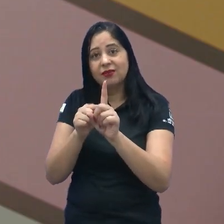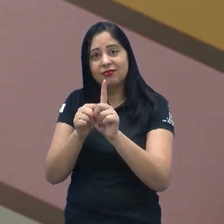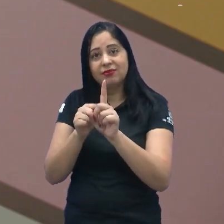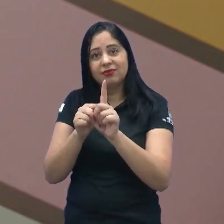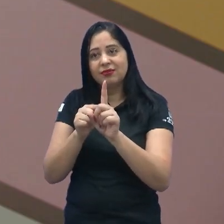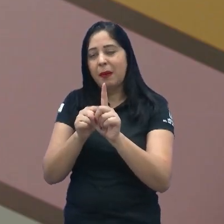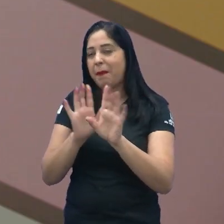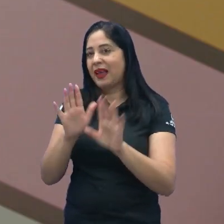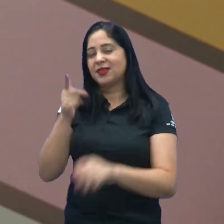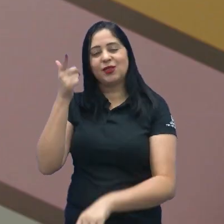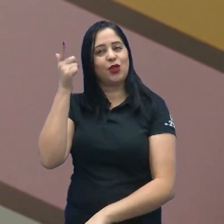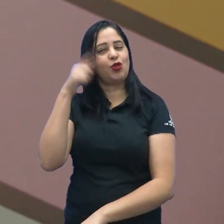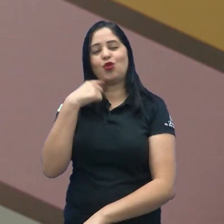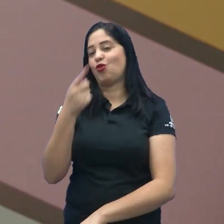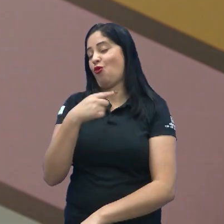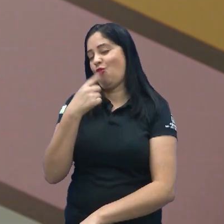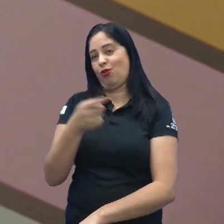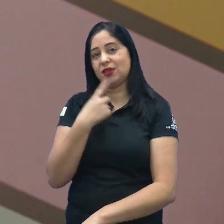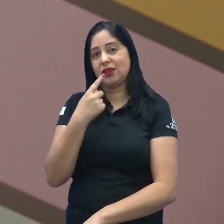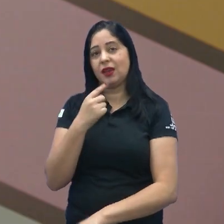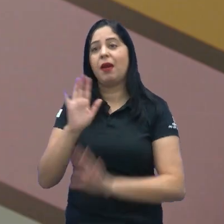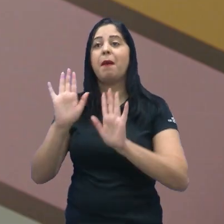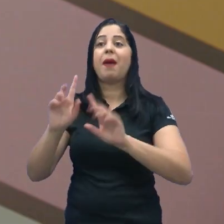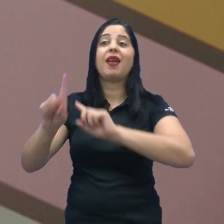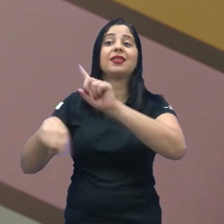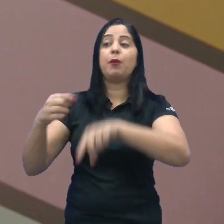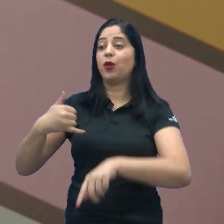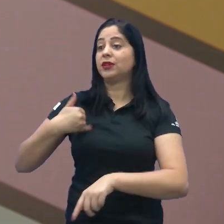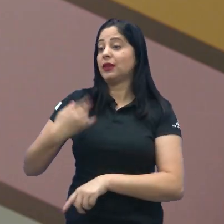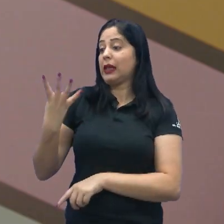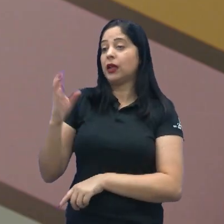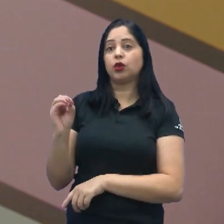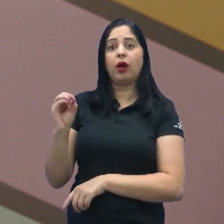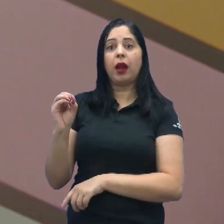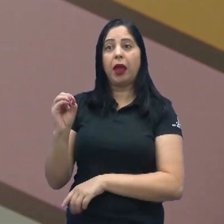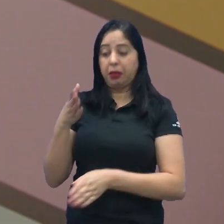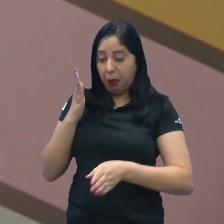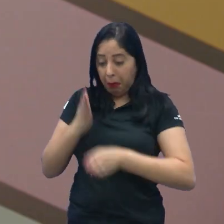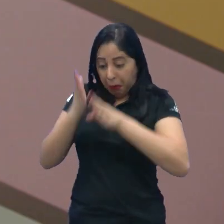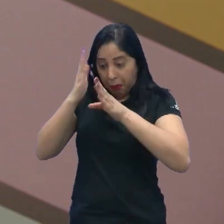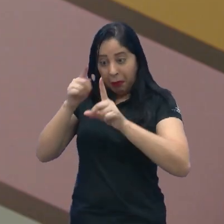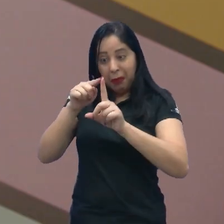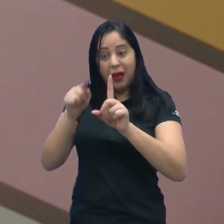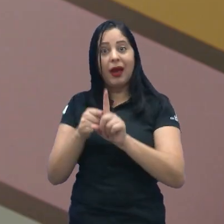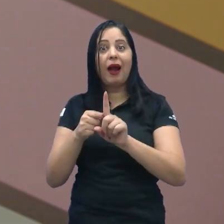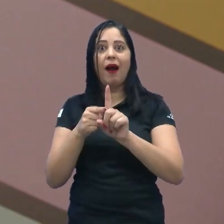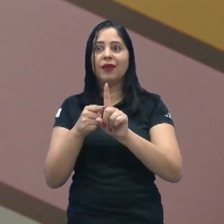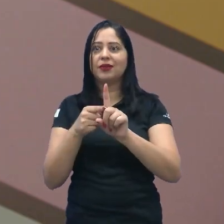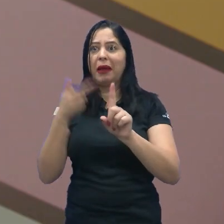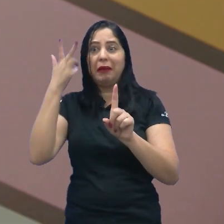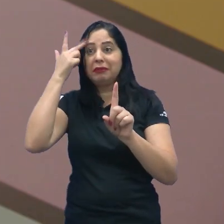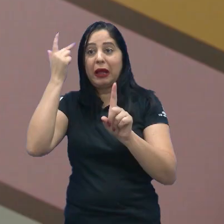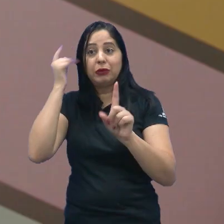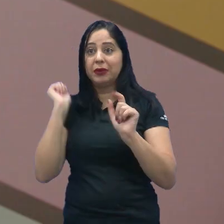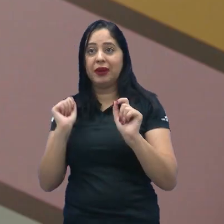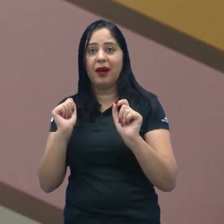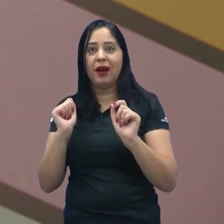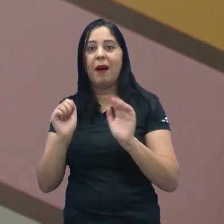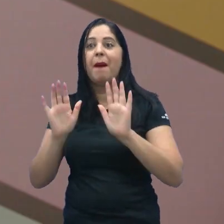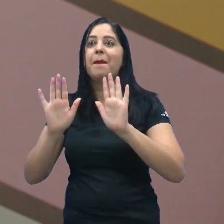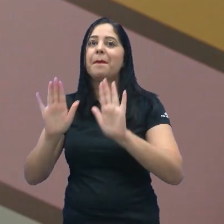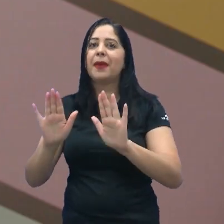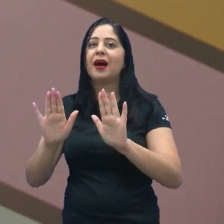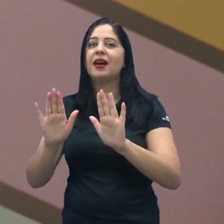sem sucesso. E no auge dos meus 40 anos me descobri grávida, assim, de forma natural. Mas foi